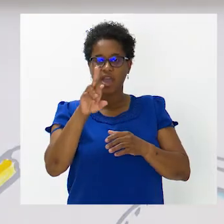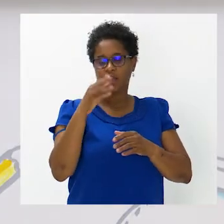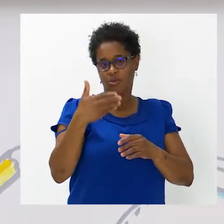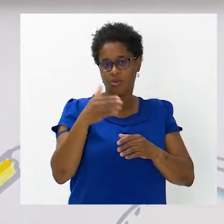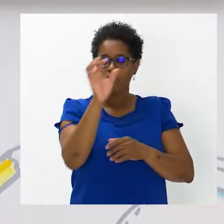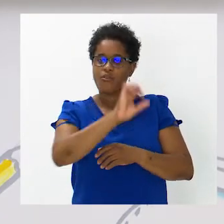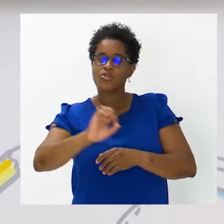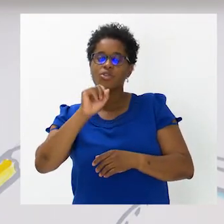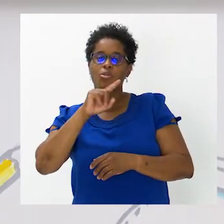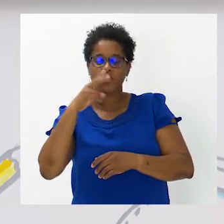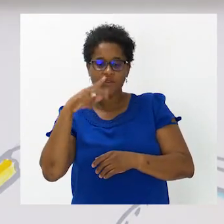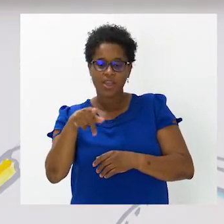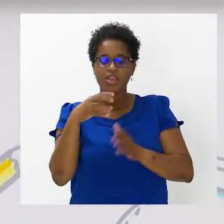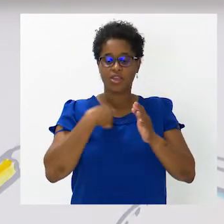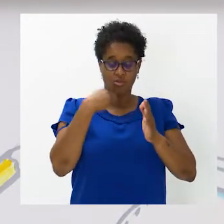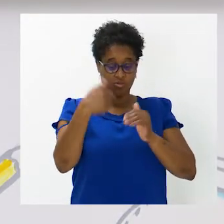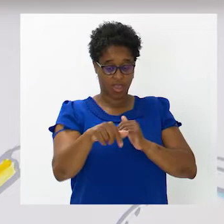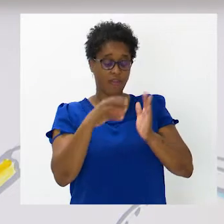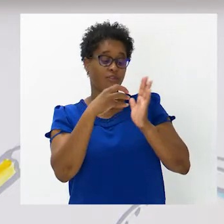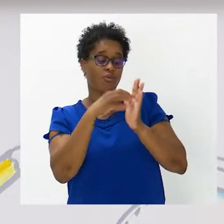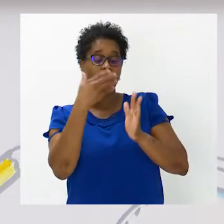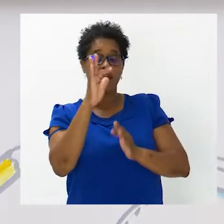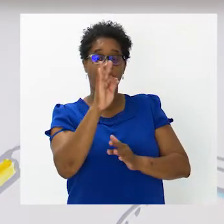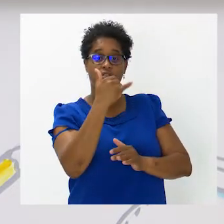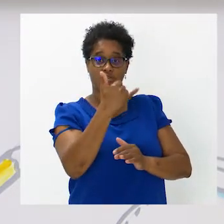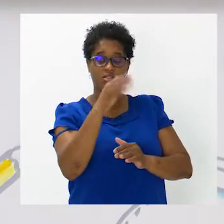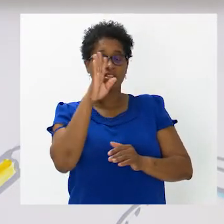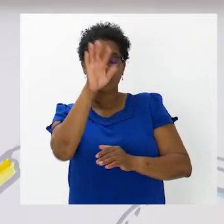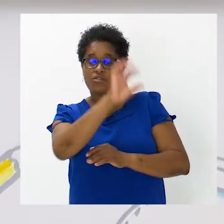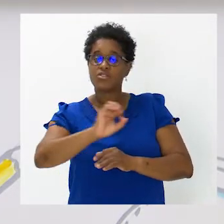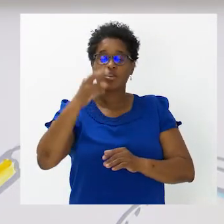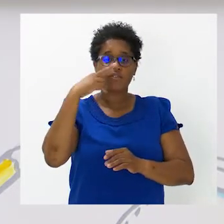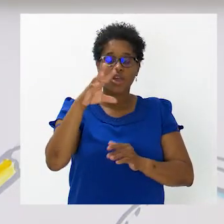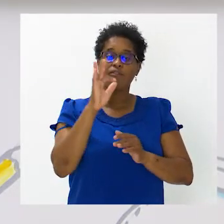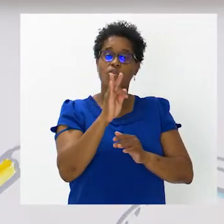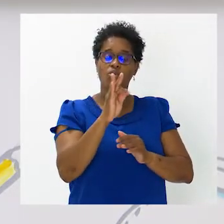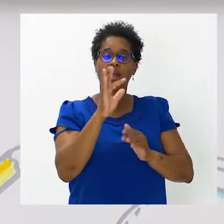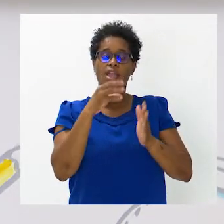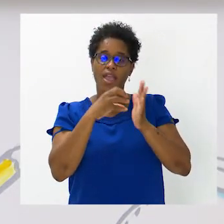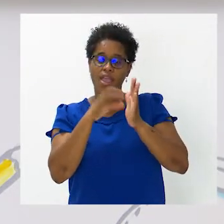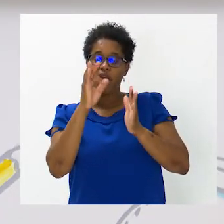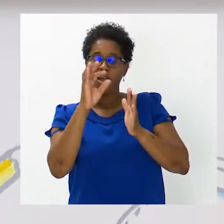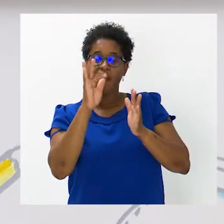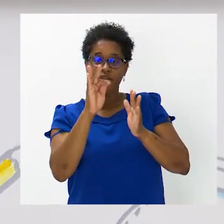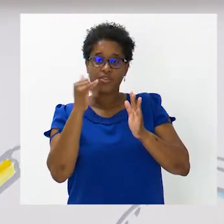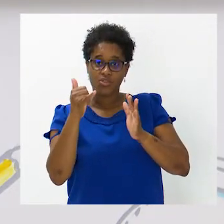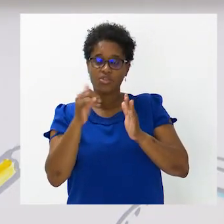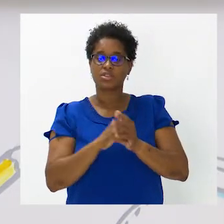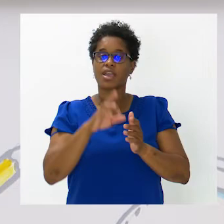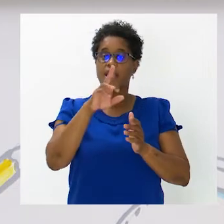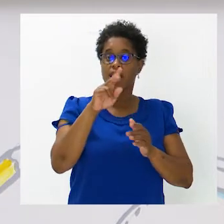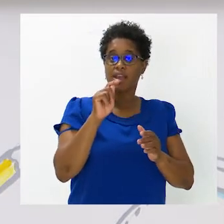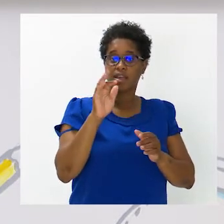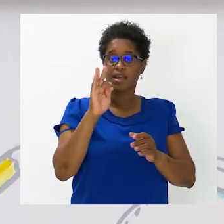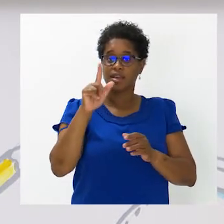como vocês podem ver, aqui eu tenho a figura F2 e se repararem, a figura F2 é a reflexão